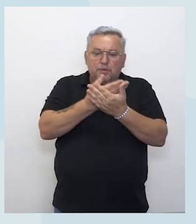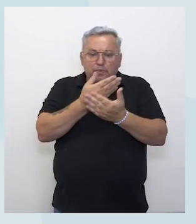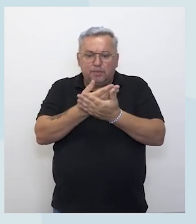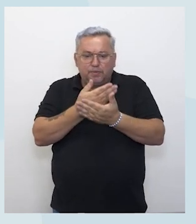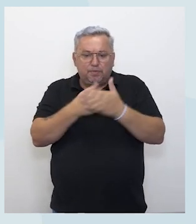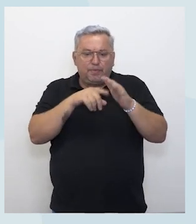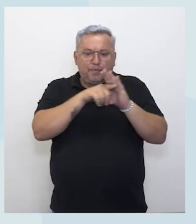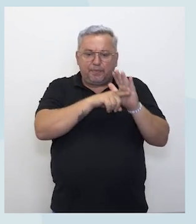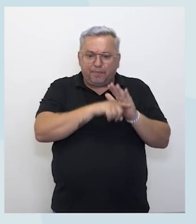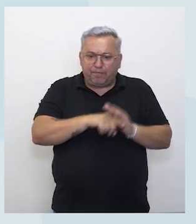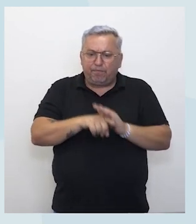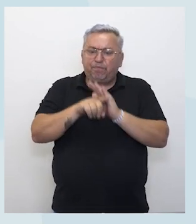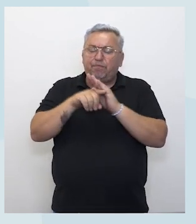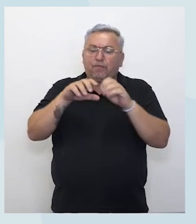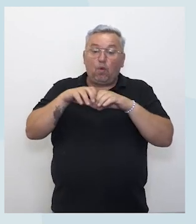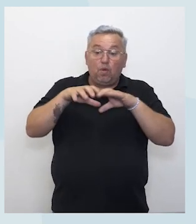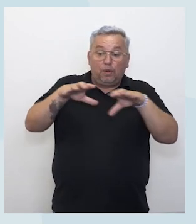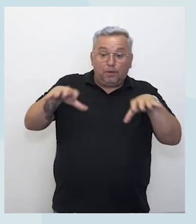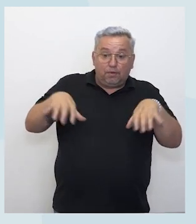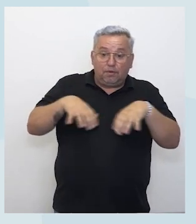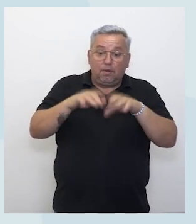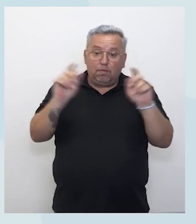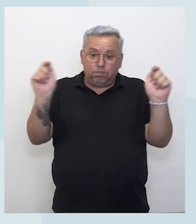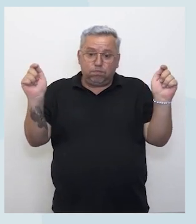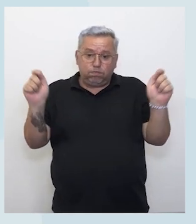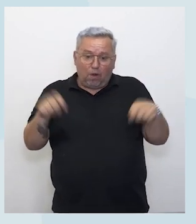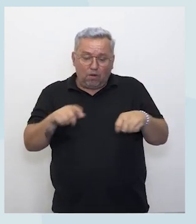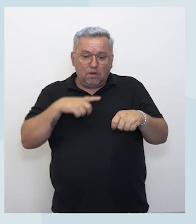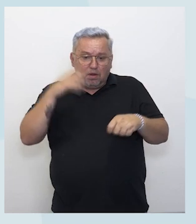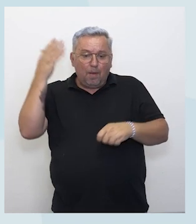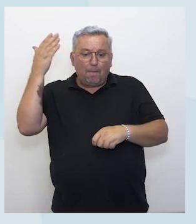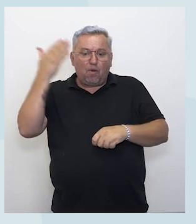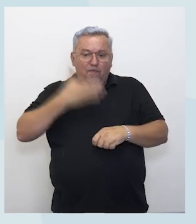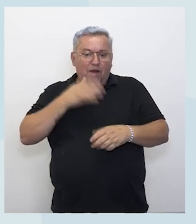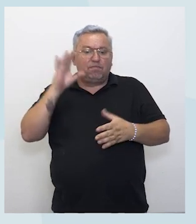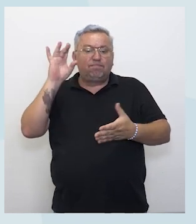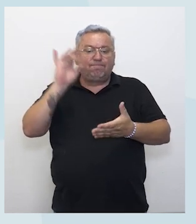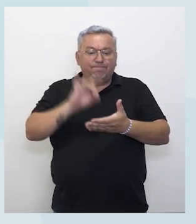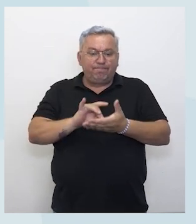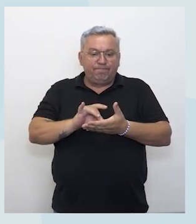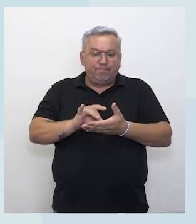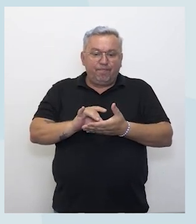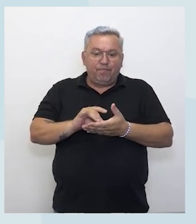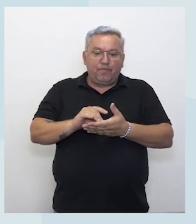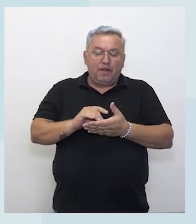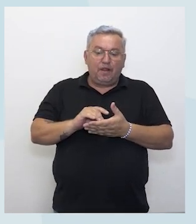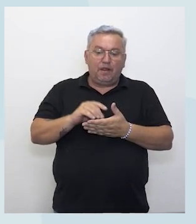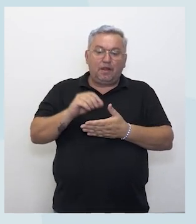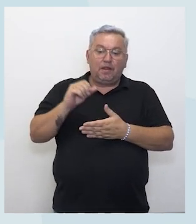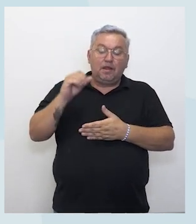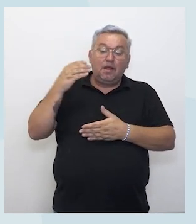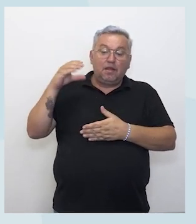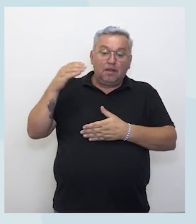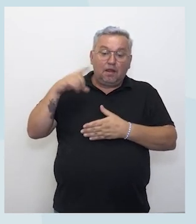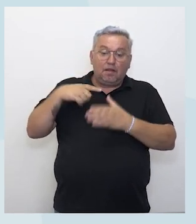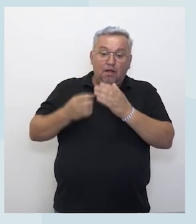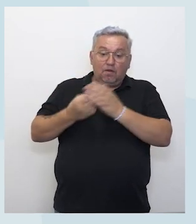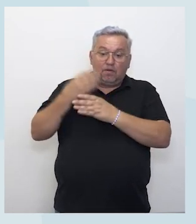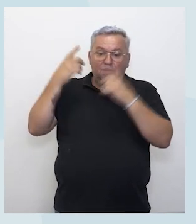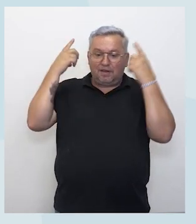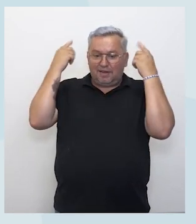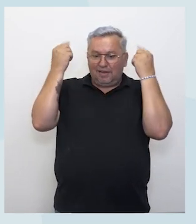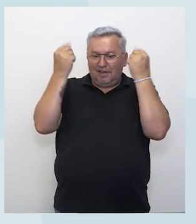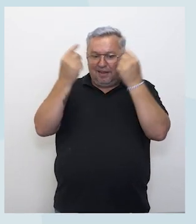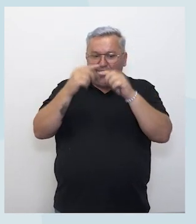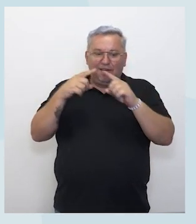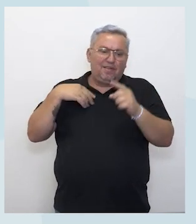ela passa por um sistema para que ele possa ser ali comprovado no final. E a ciência, ela vai surgir ali na Grécia, vamos dizer, é claro, isso a